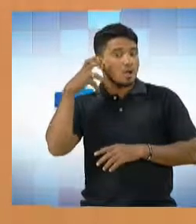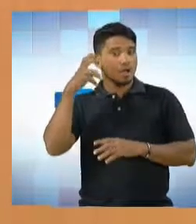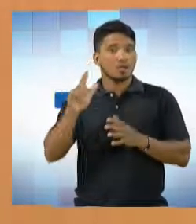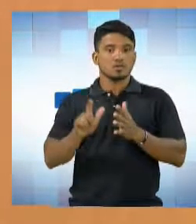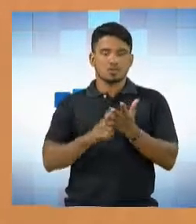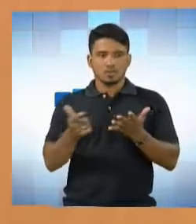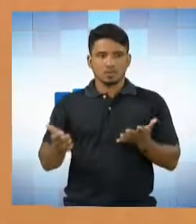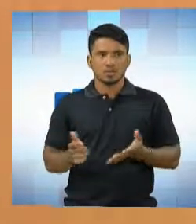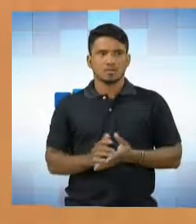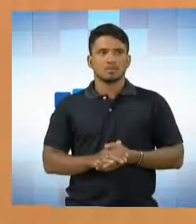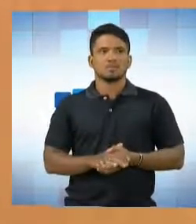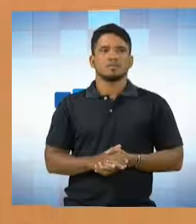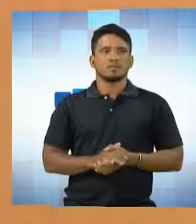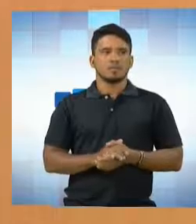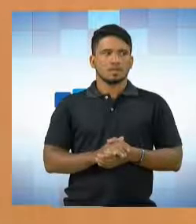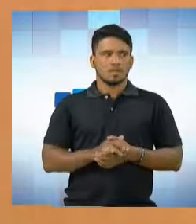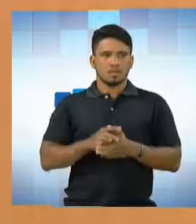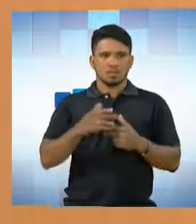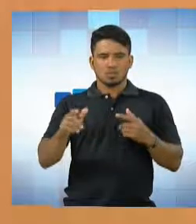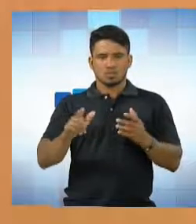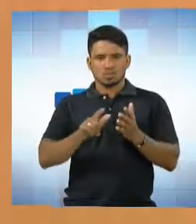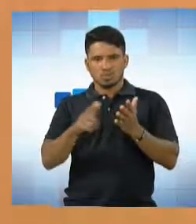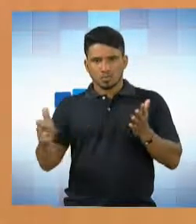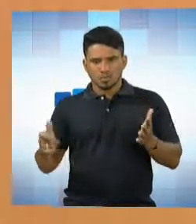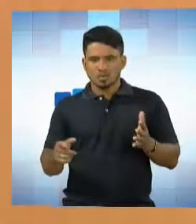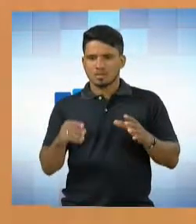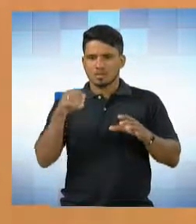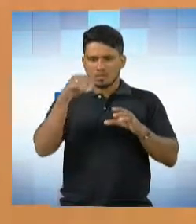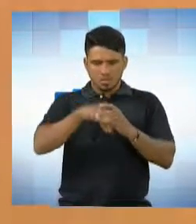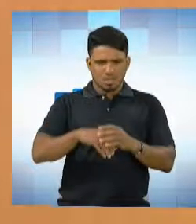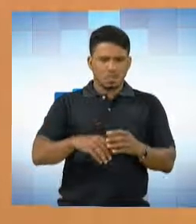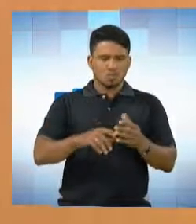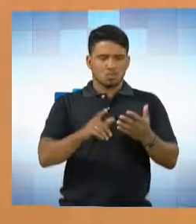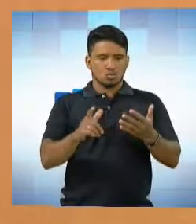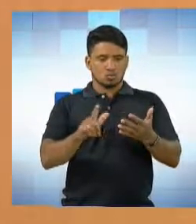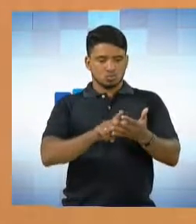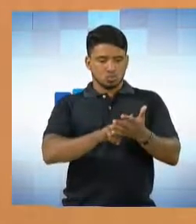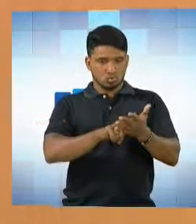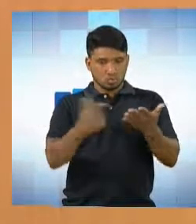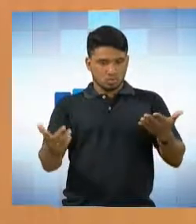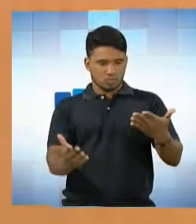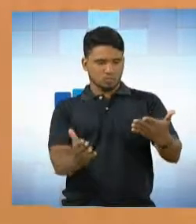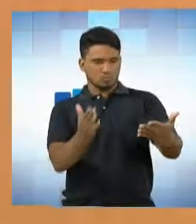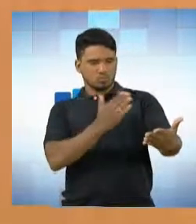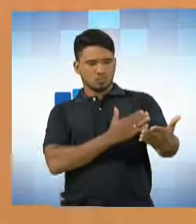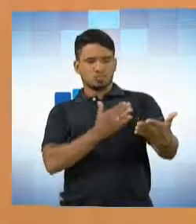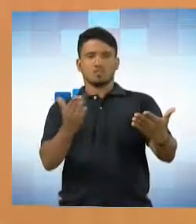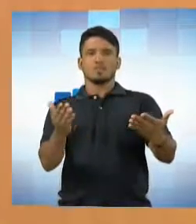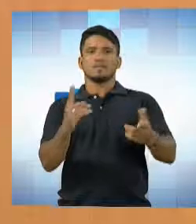essa coisa do jornalista estar ocupando ao mesmo tempo o jornal escrito,